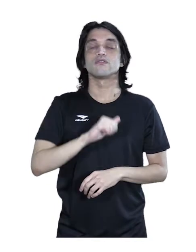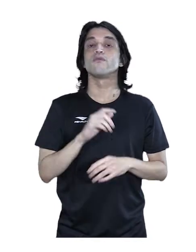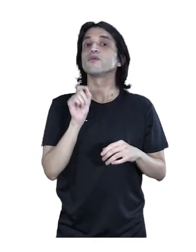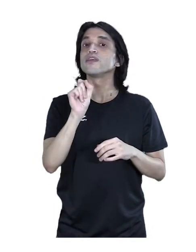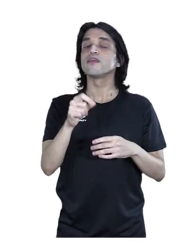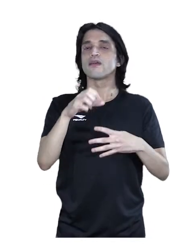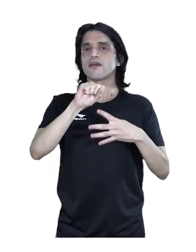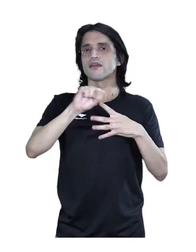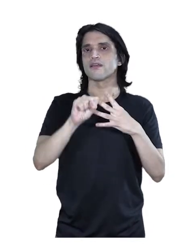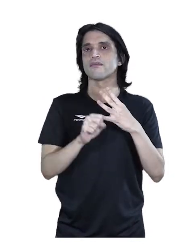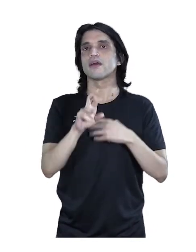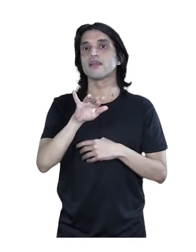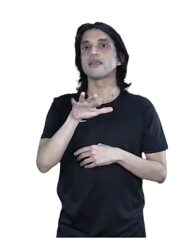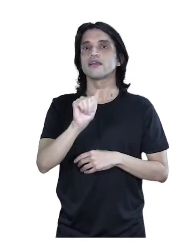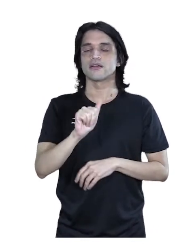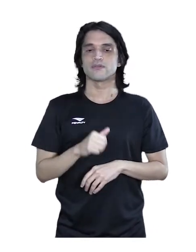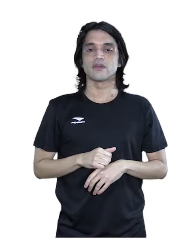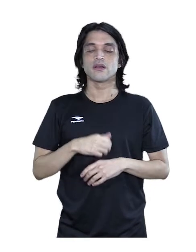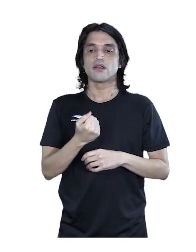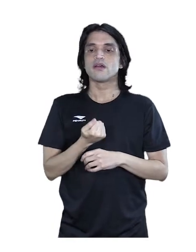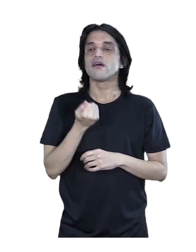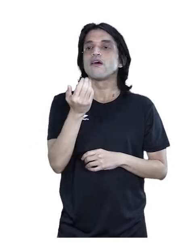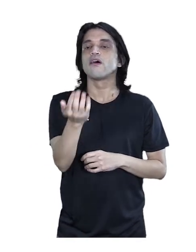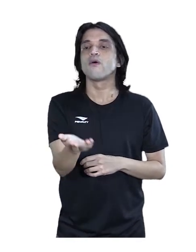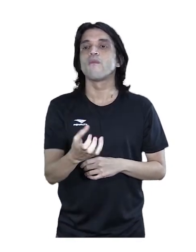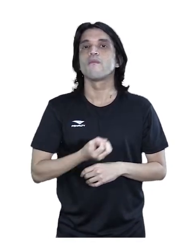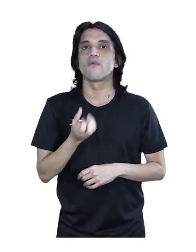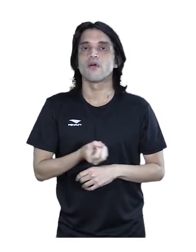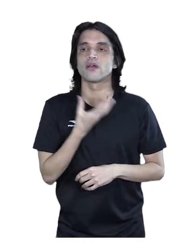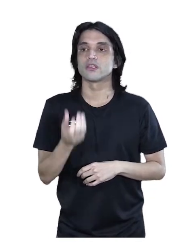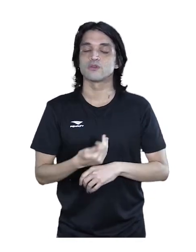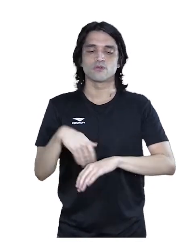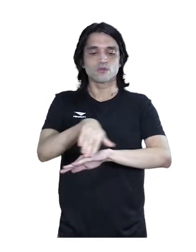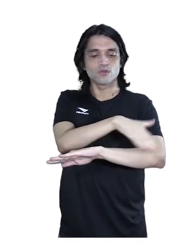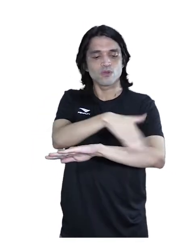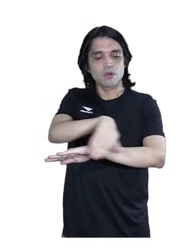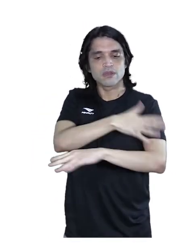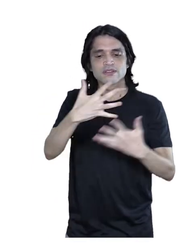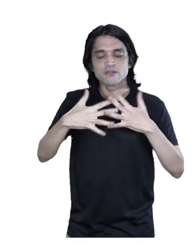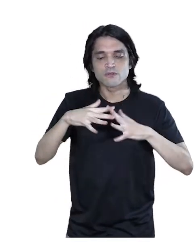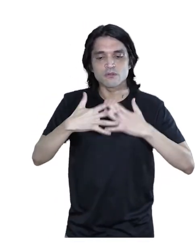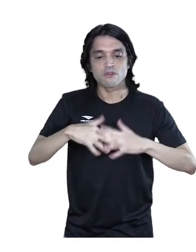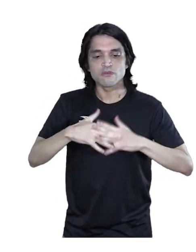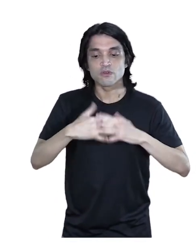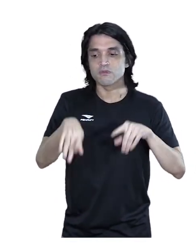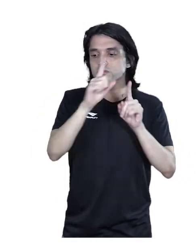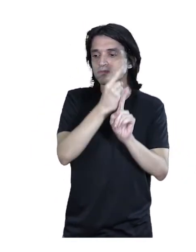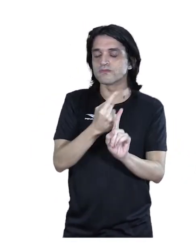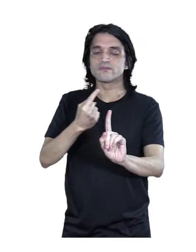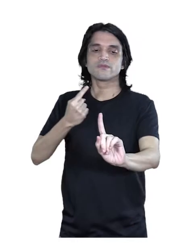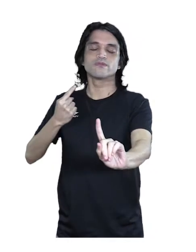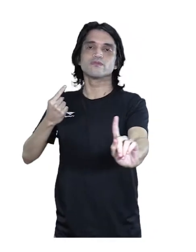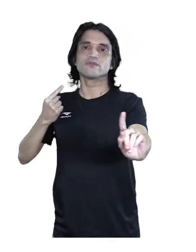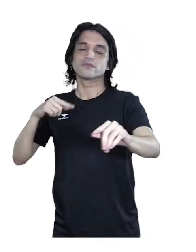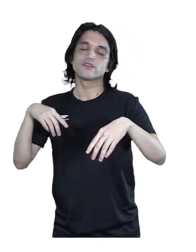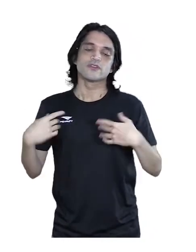Vejamos. Há um poeta. Longe do estéril turbilhão da rua, Benedito escreve, no aconchego